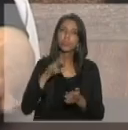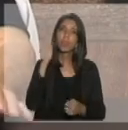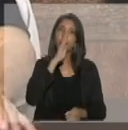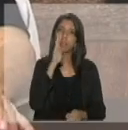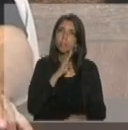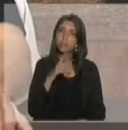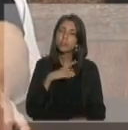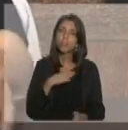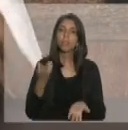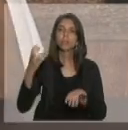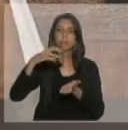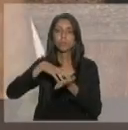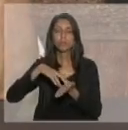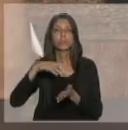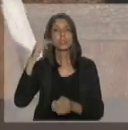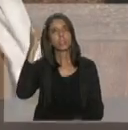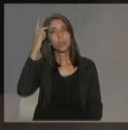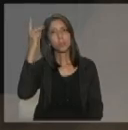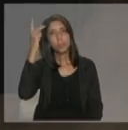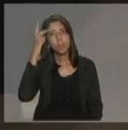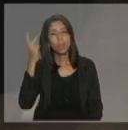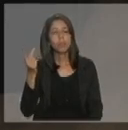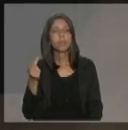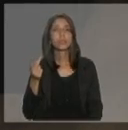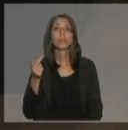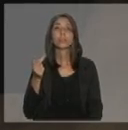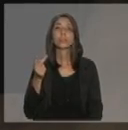Brasil, ela tem sede em São Paulo, ela tem